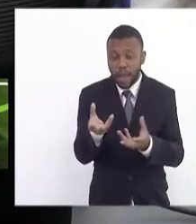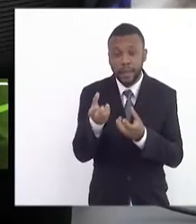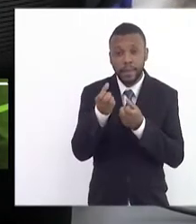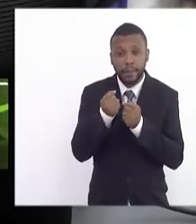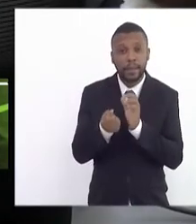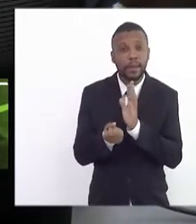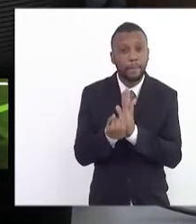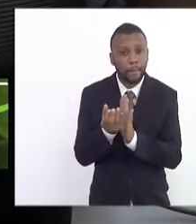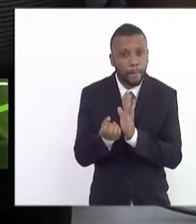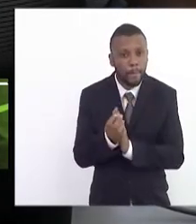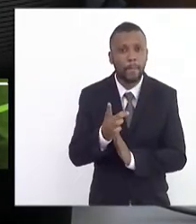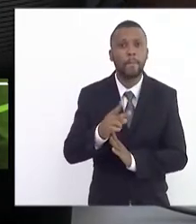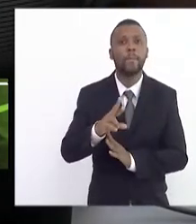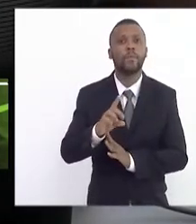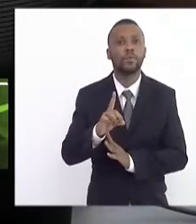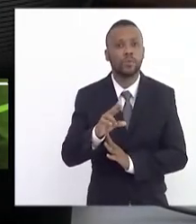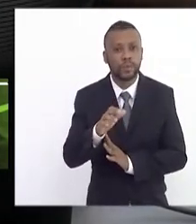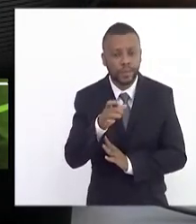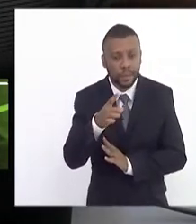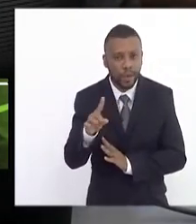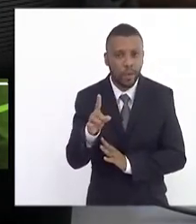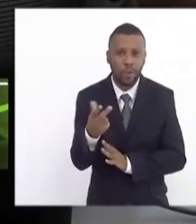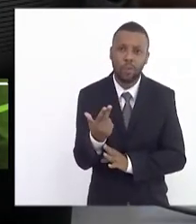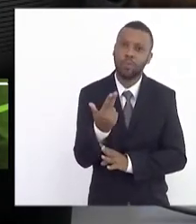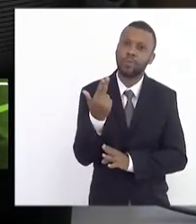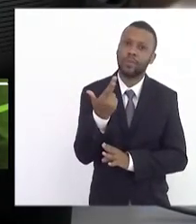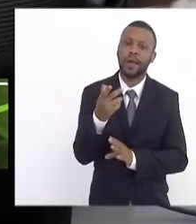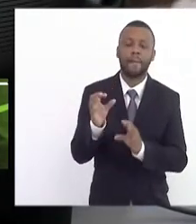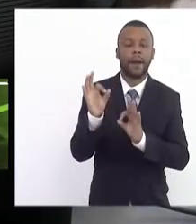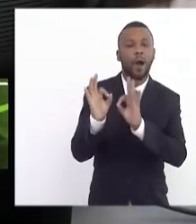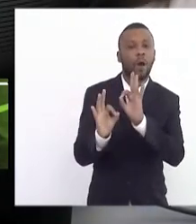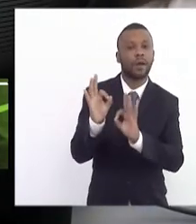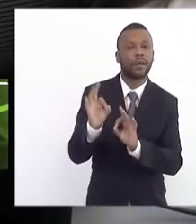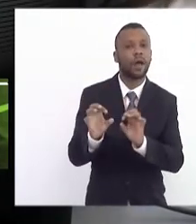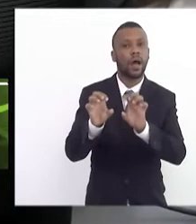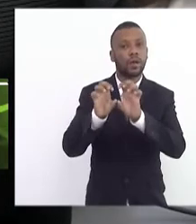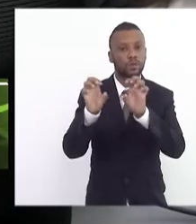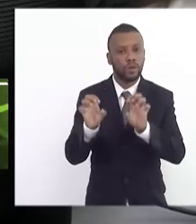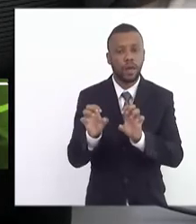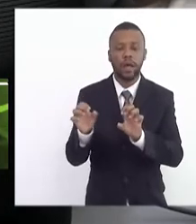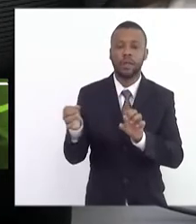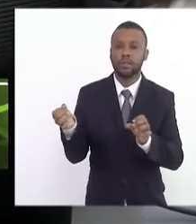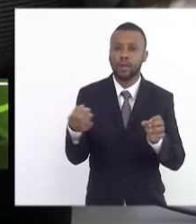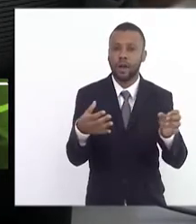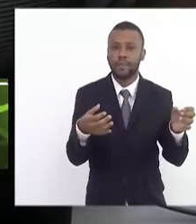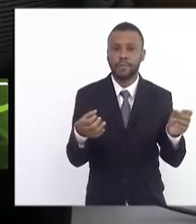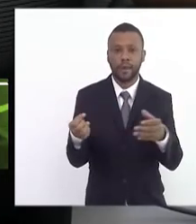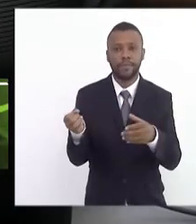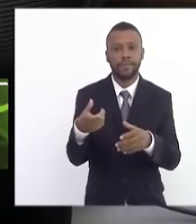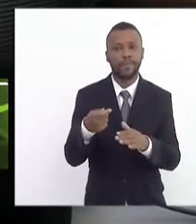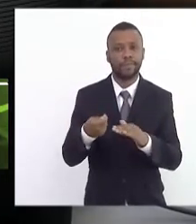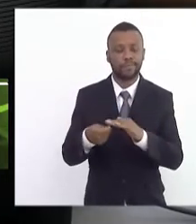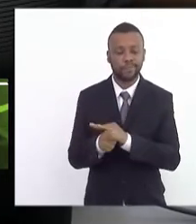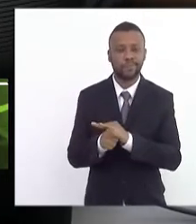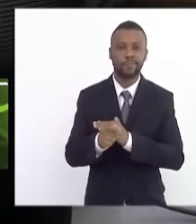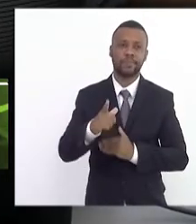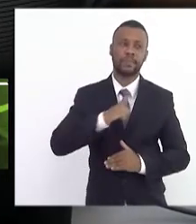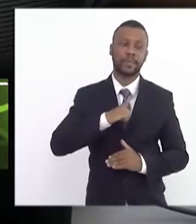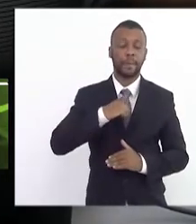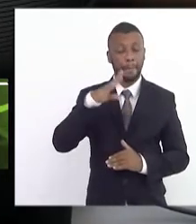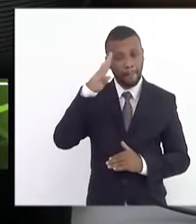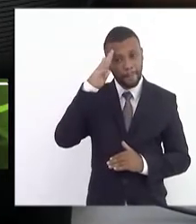produção não vai dar para estruturar os novos investimentos que vão ter na produção, inclusive para a